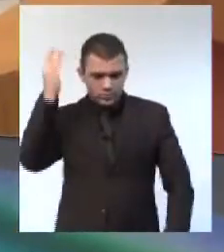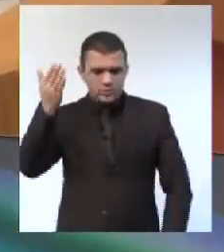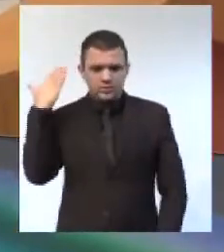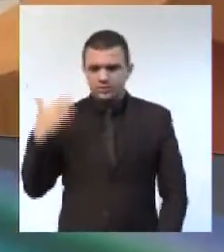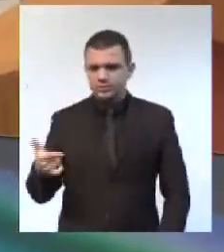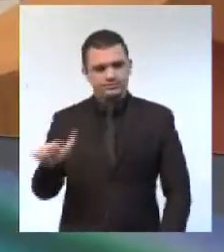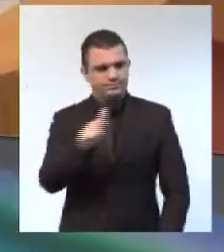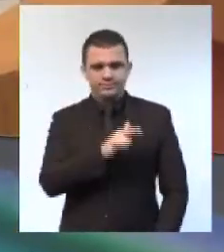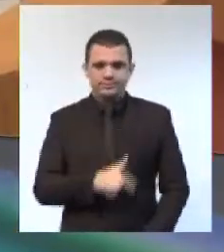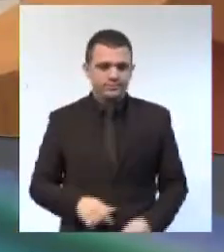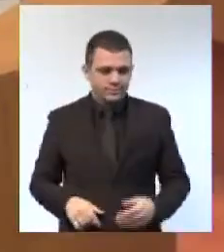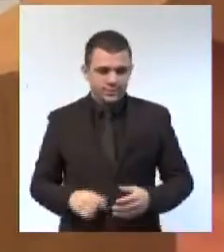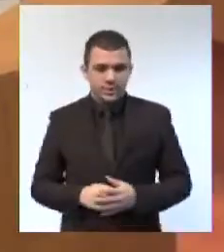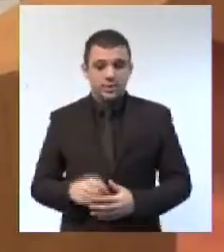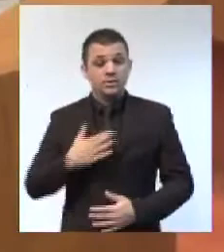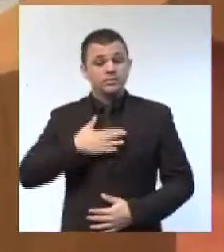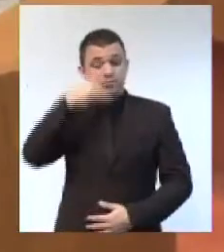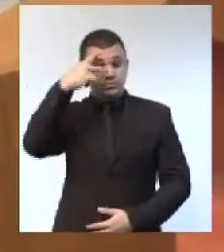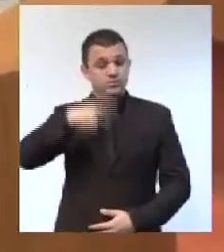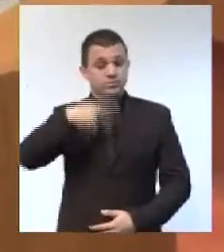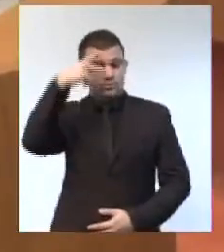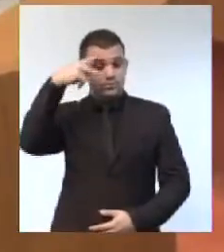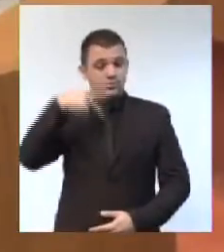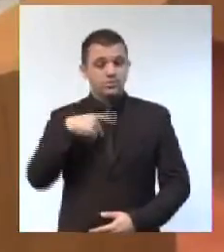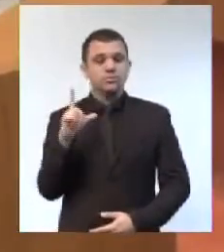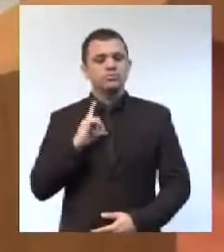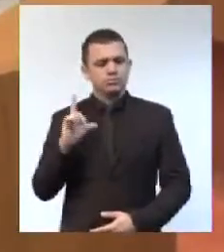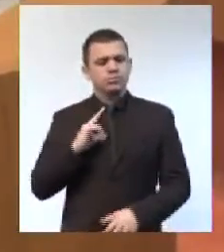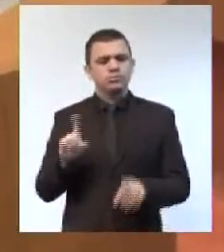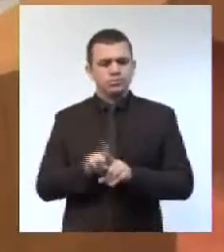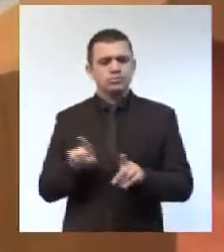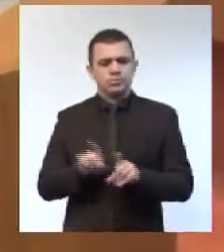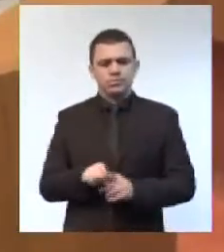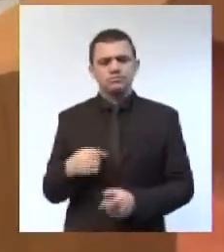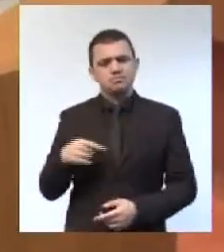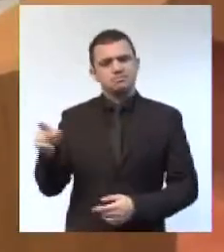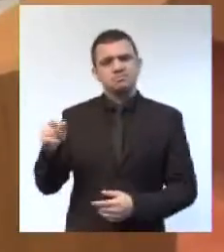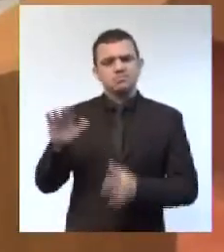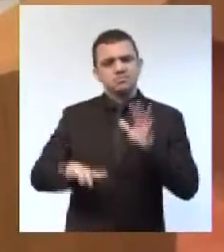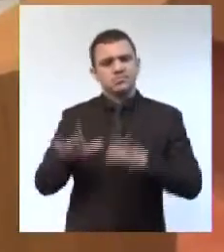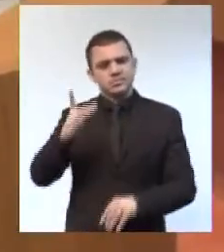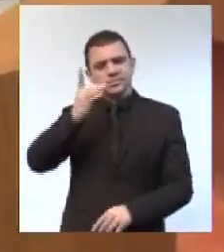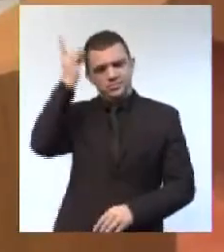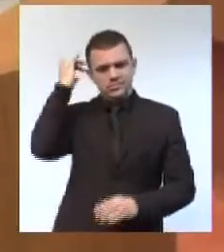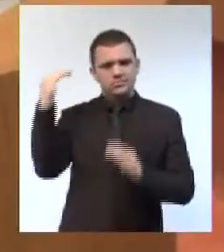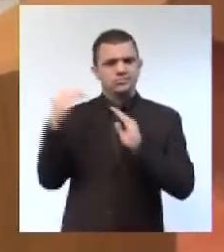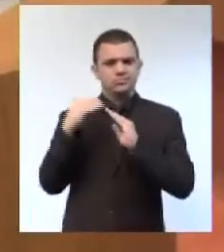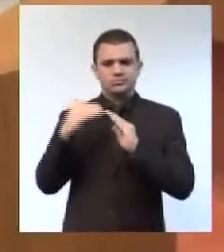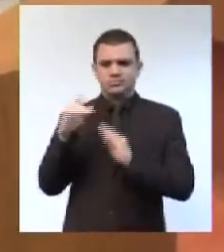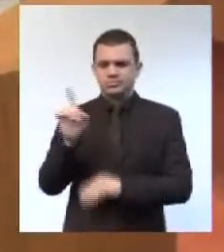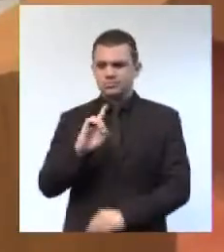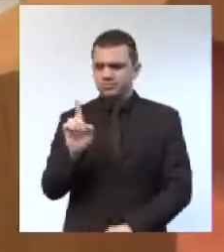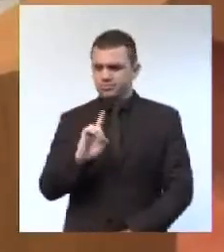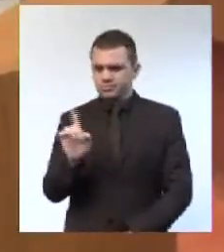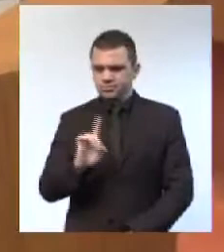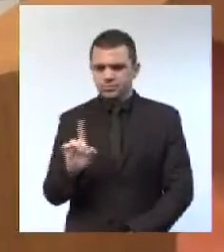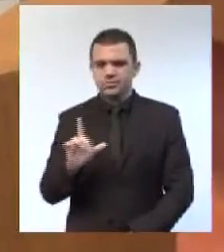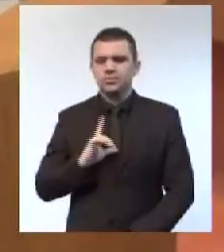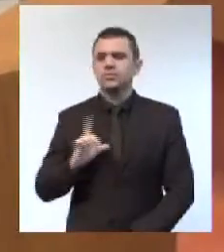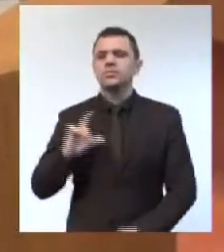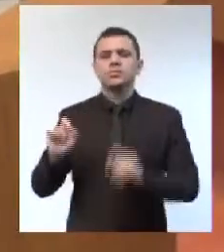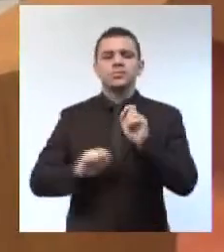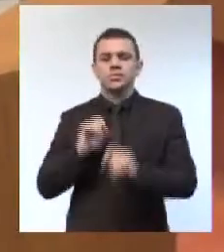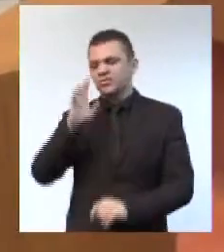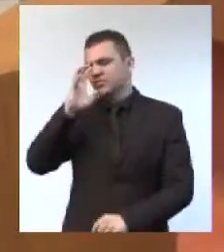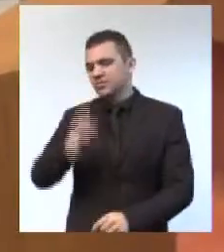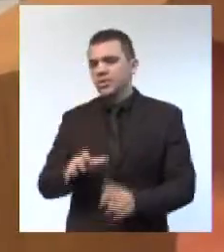tenha divergências em relação à presidente da República, enfrenta denúncias de corrupção no governo federal,